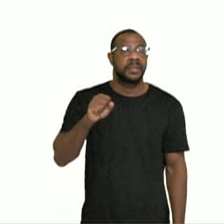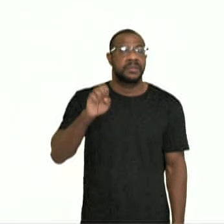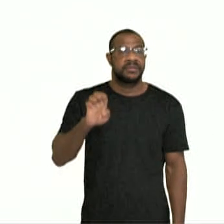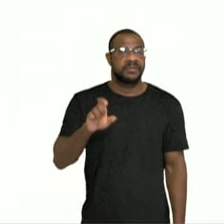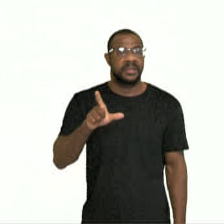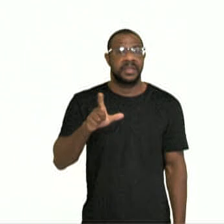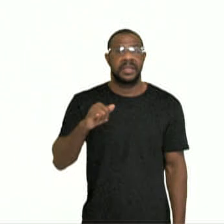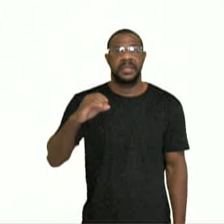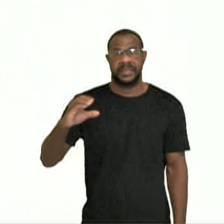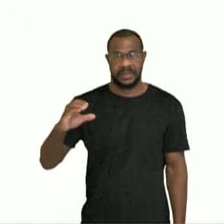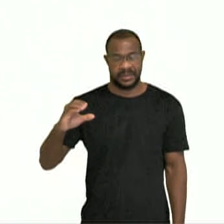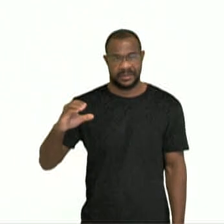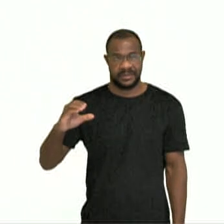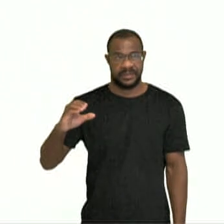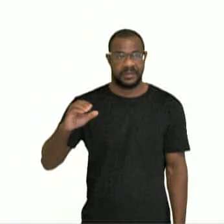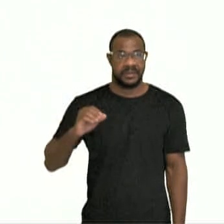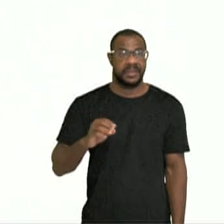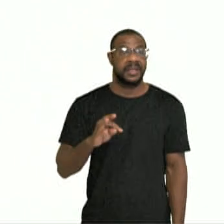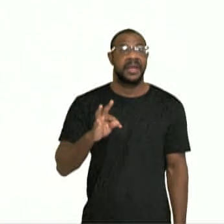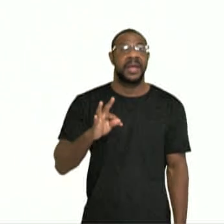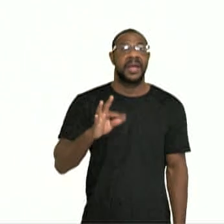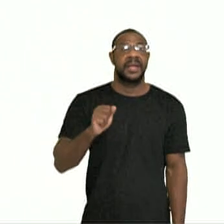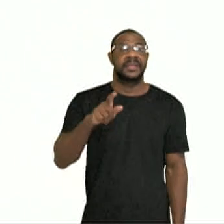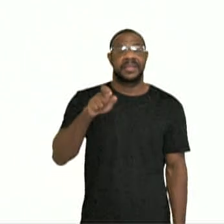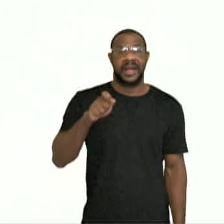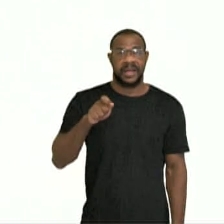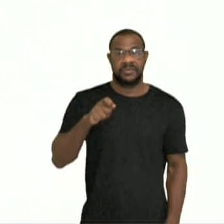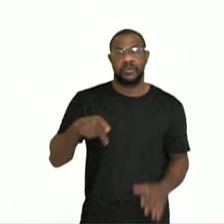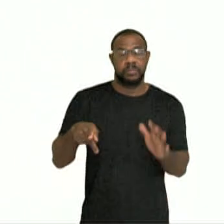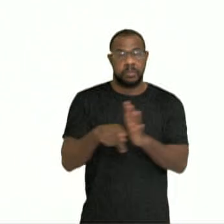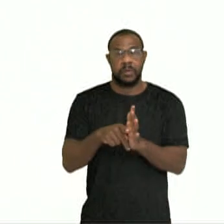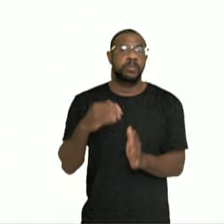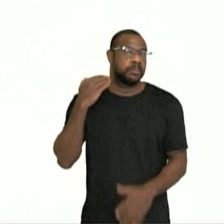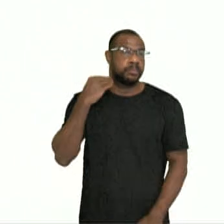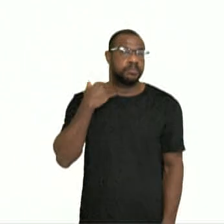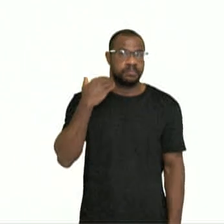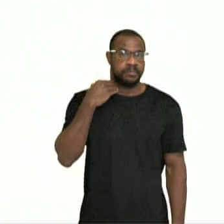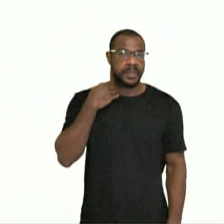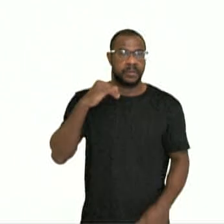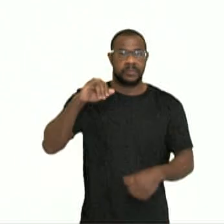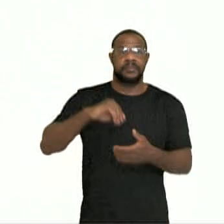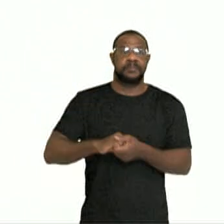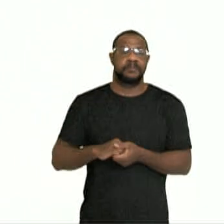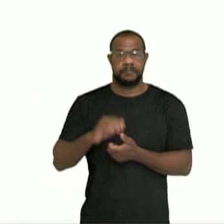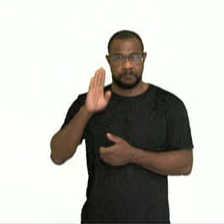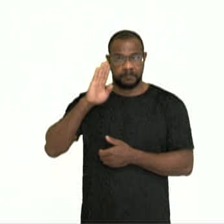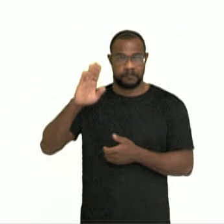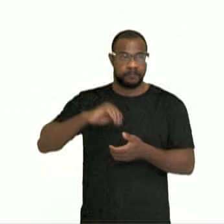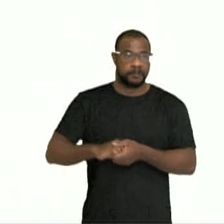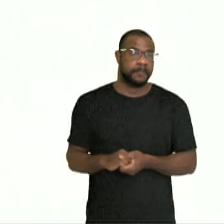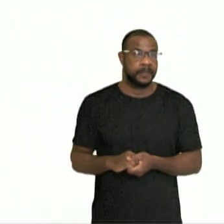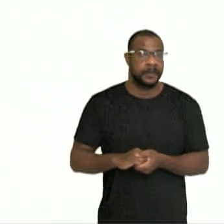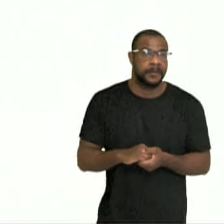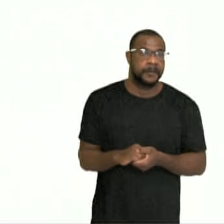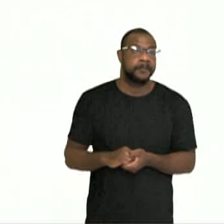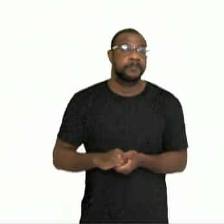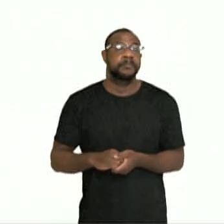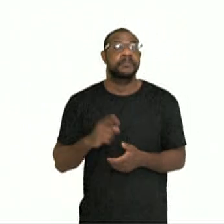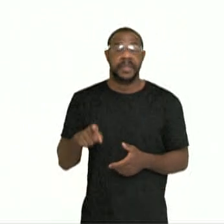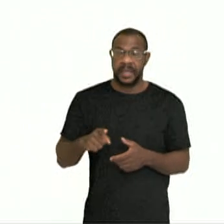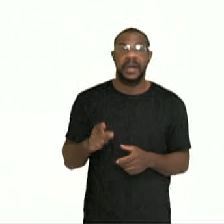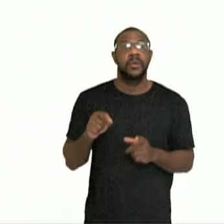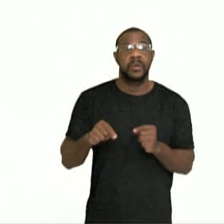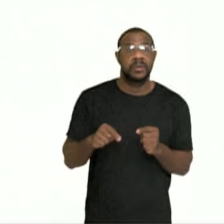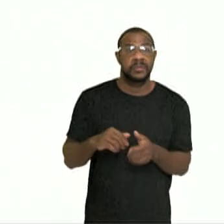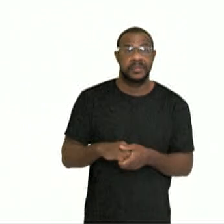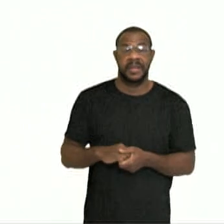taxa Selic, né? A taxa referencial do Banco Central. A Selic é uma taxa básica de juros da economia, é o principal instrumento